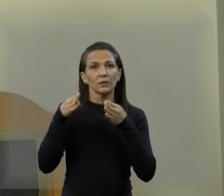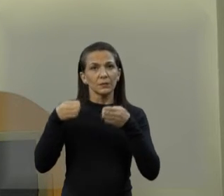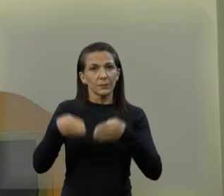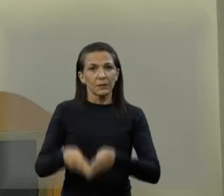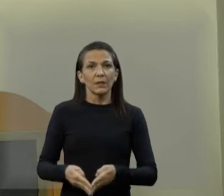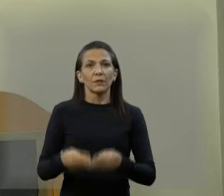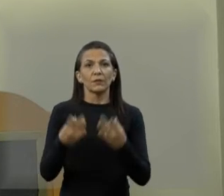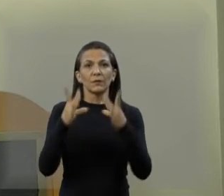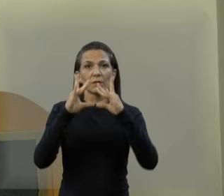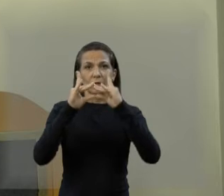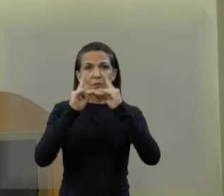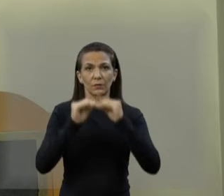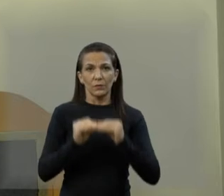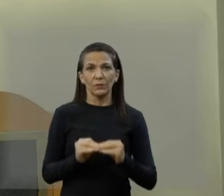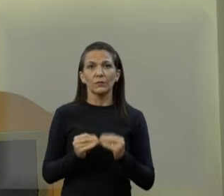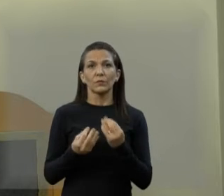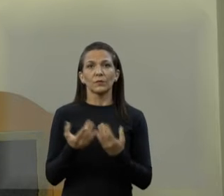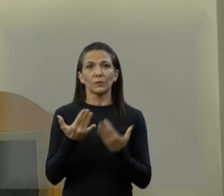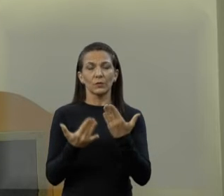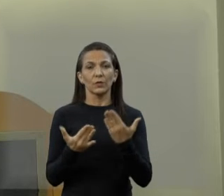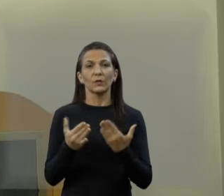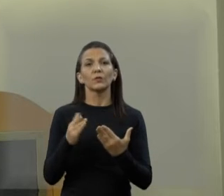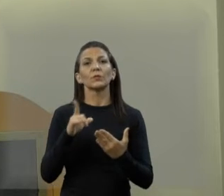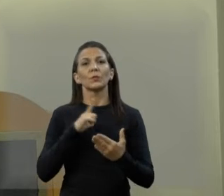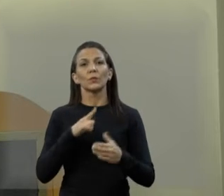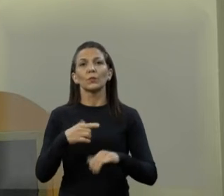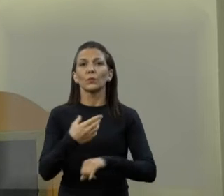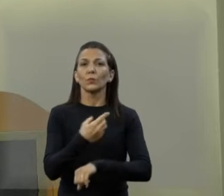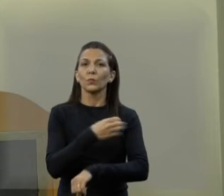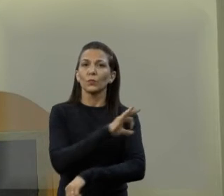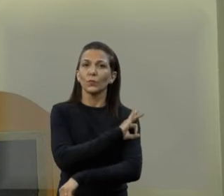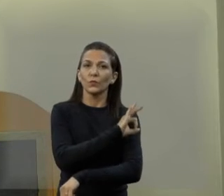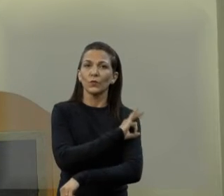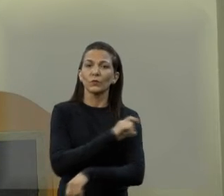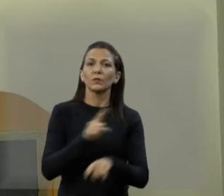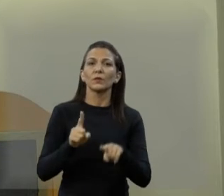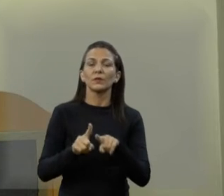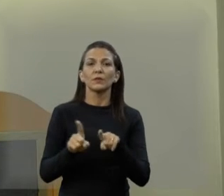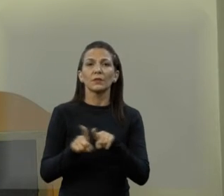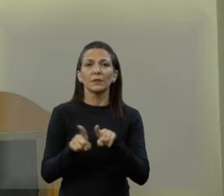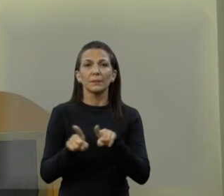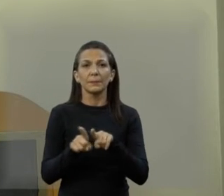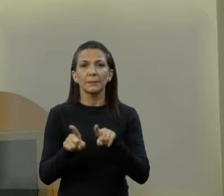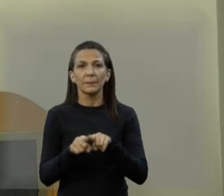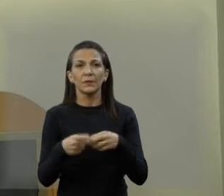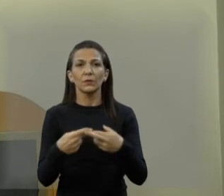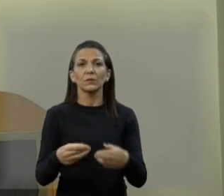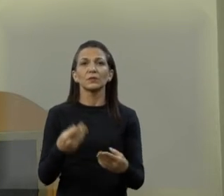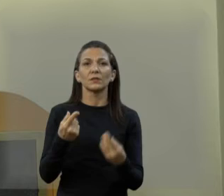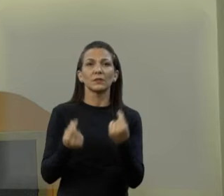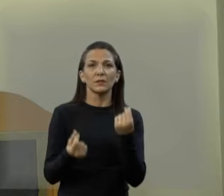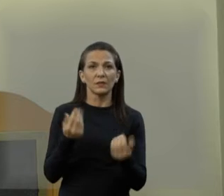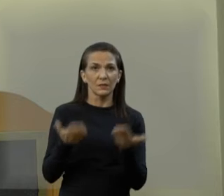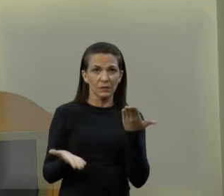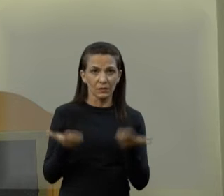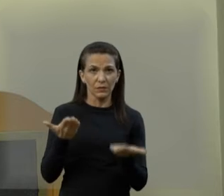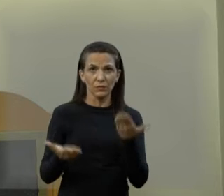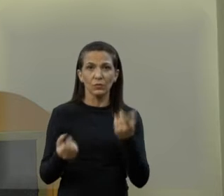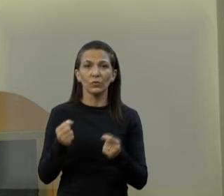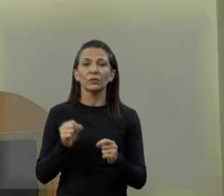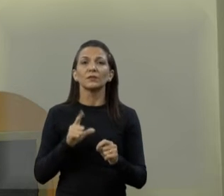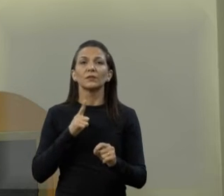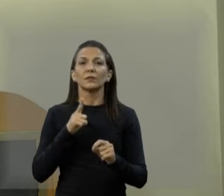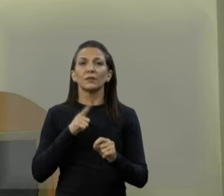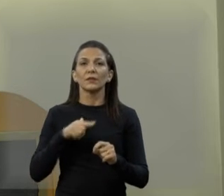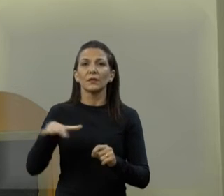quais poderão ser explorados diretamente pelo Município ou objeto de concessão procedida de procedimentos licitatórios a serem